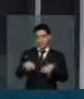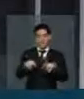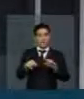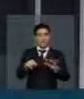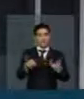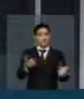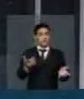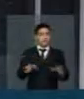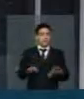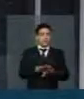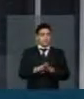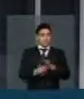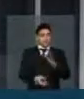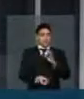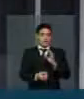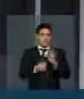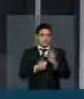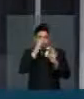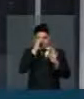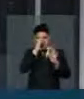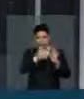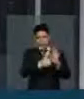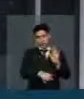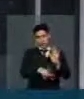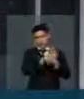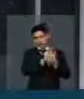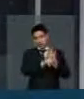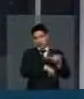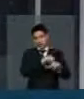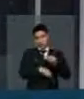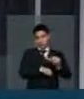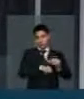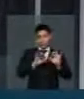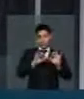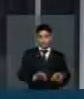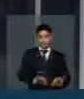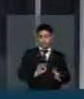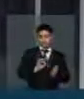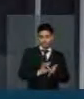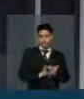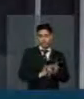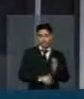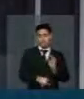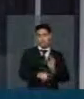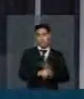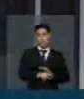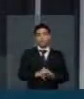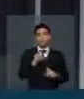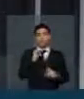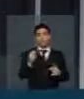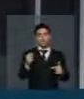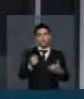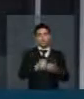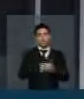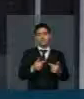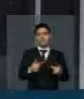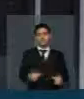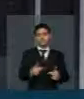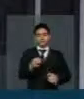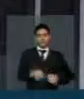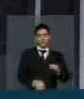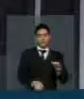fazer a lei valer a lei, para tornar viva a letra da Constituição, enfim, para lutar por justiça no campo.